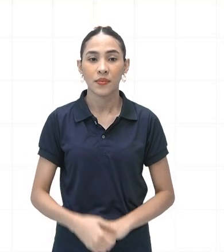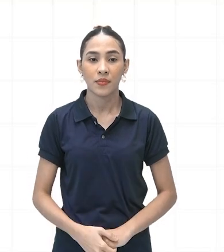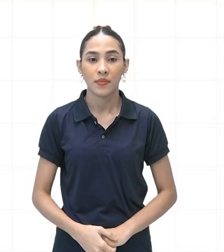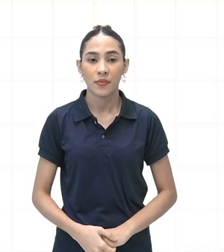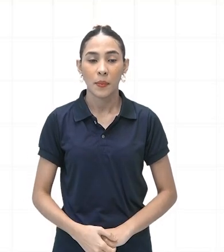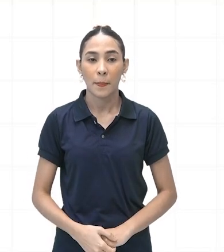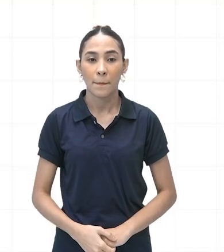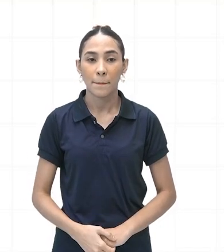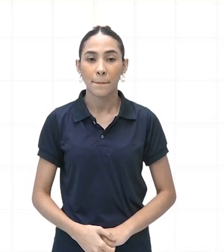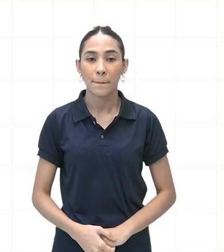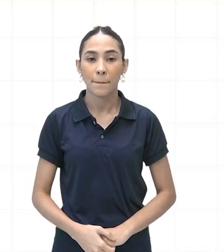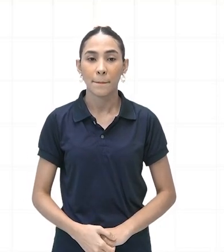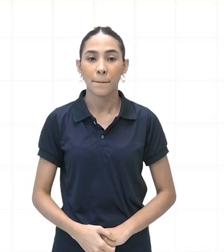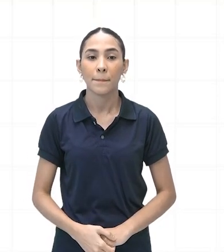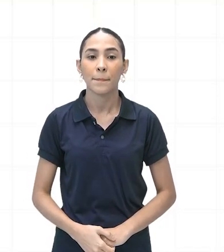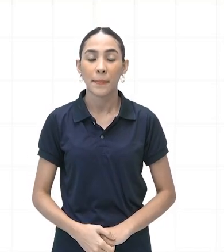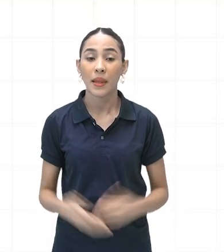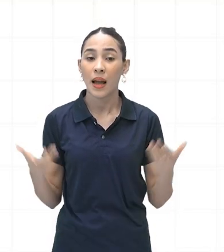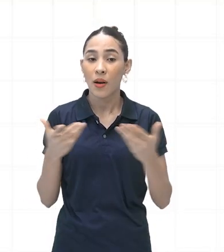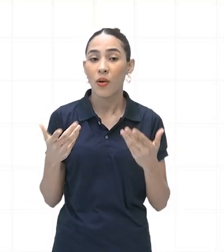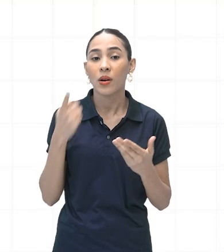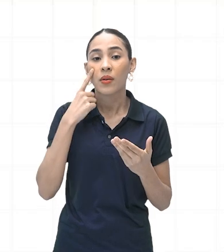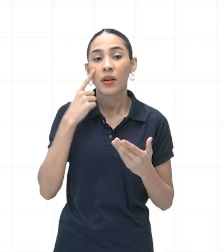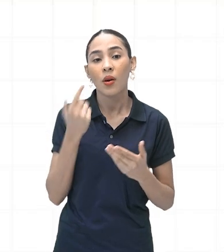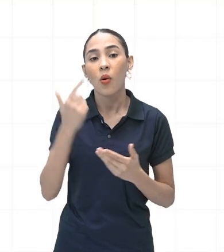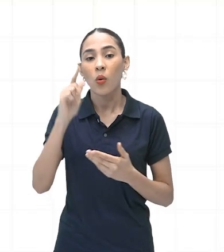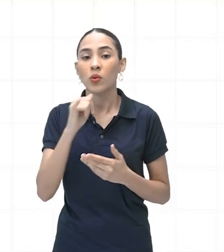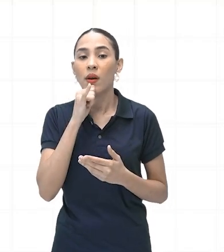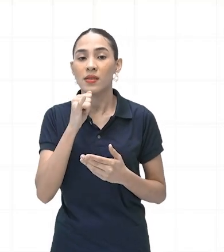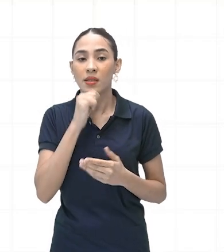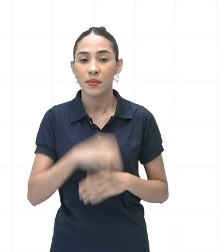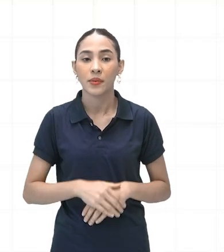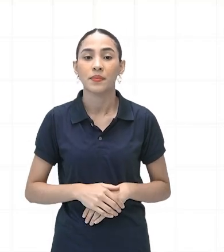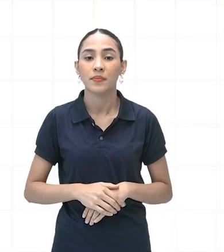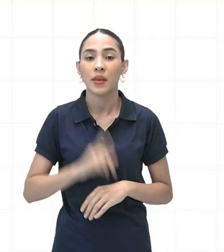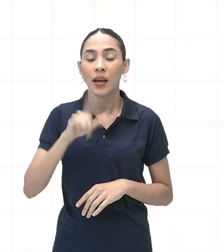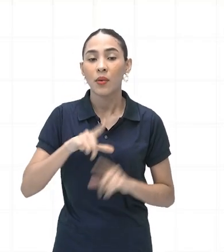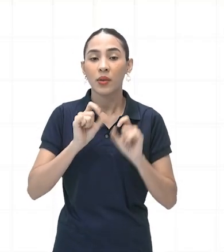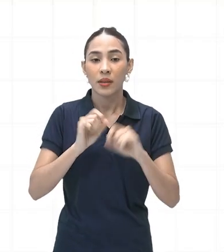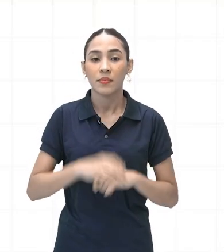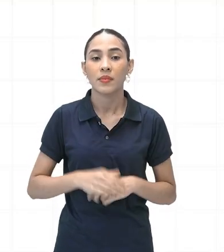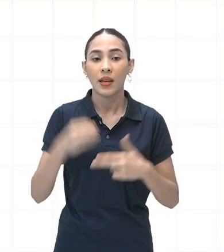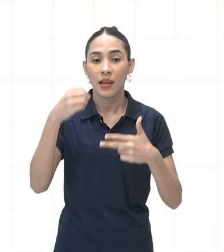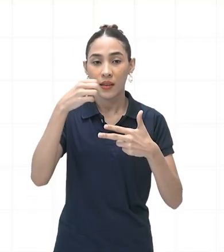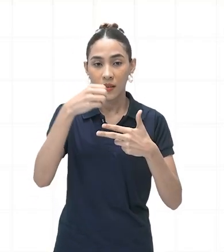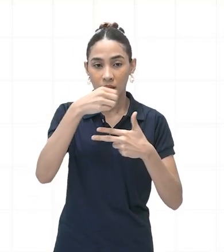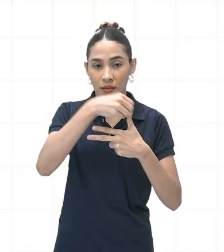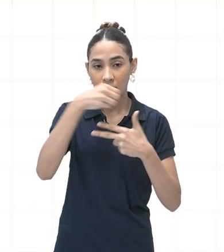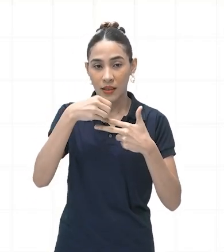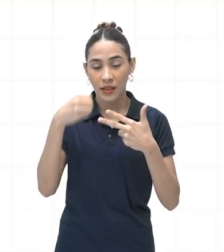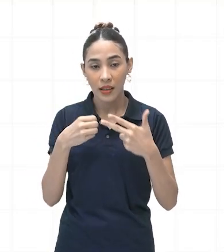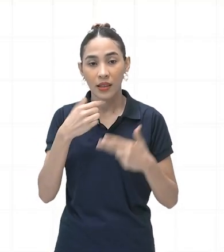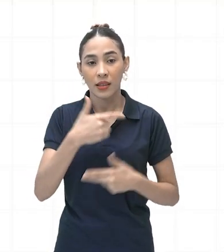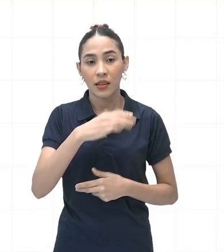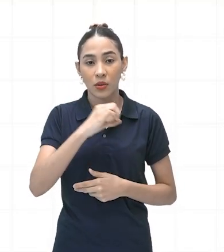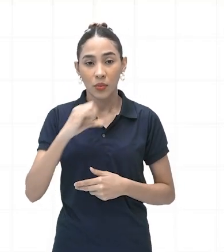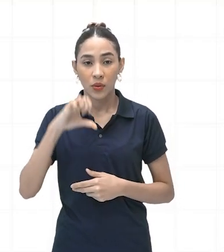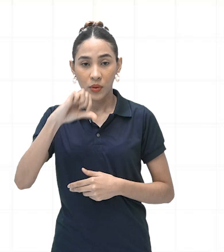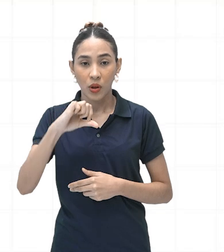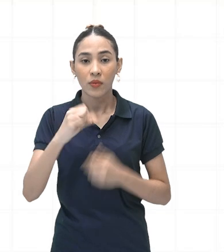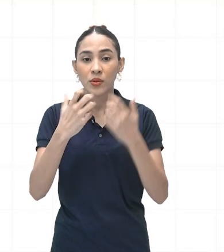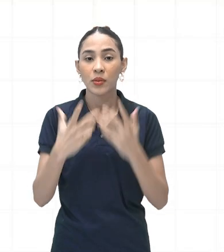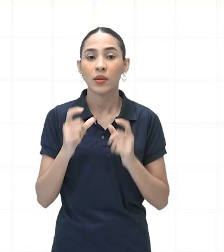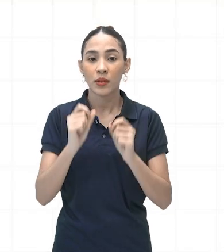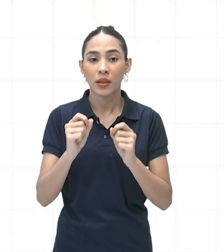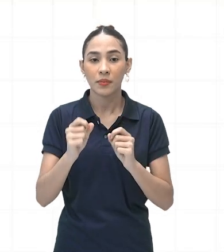quilômetros. Muito bem, agora nós vamos a mais um exemplo. Esse exemplo é uma questão do Enem de 2009, que diz